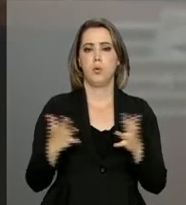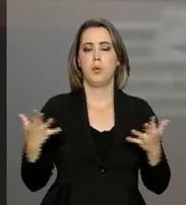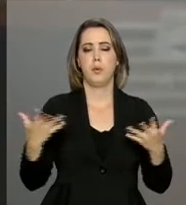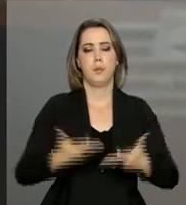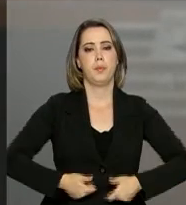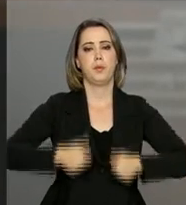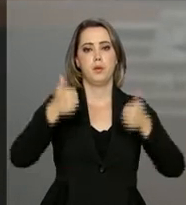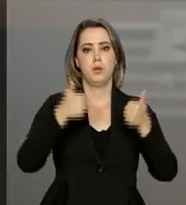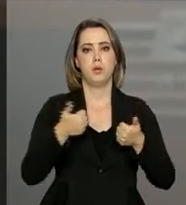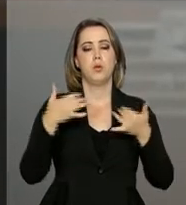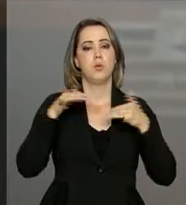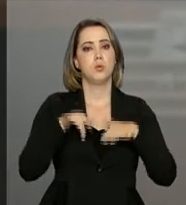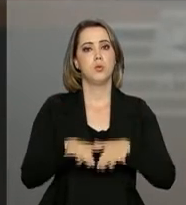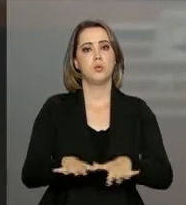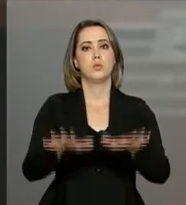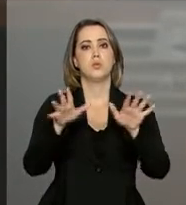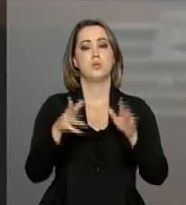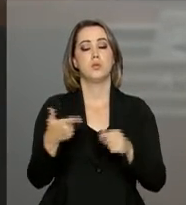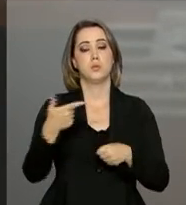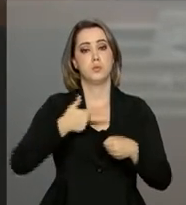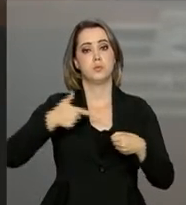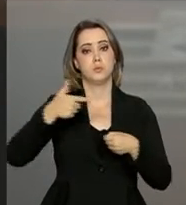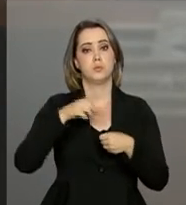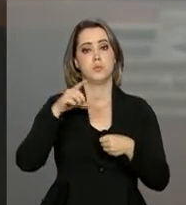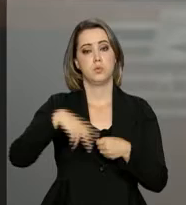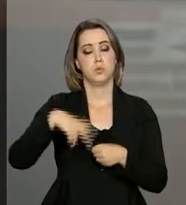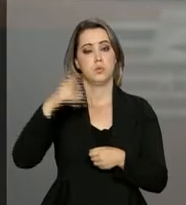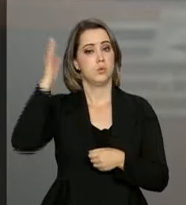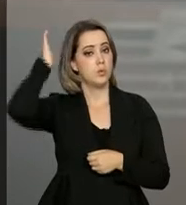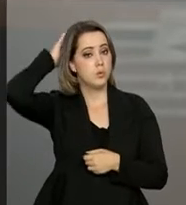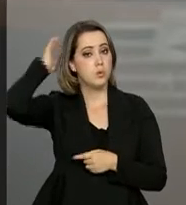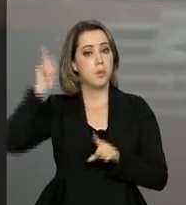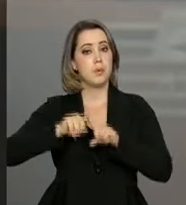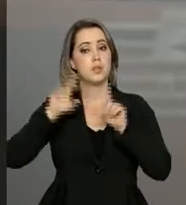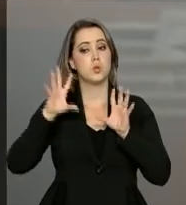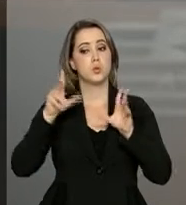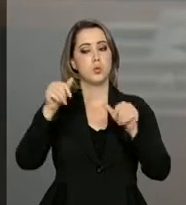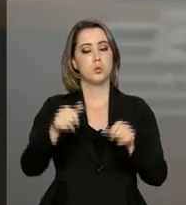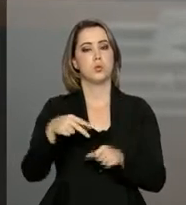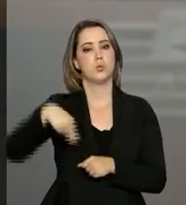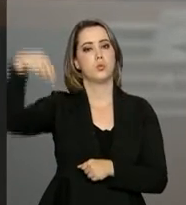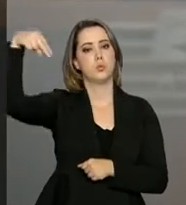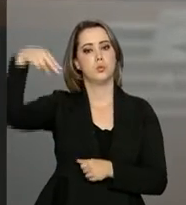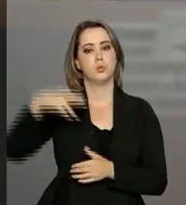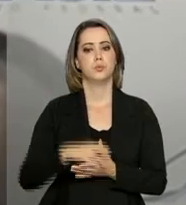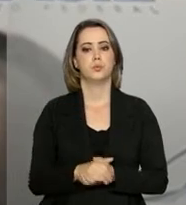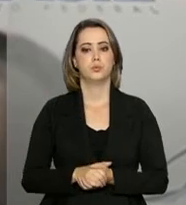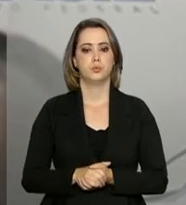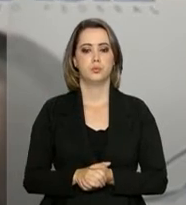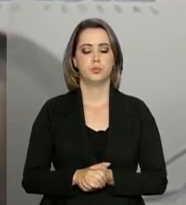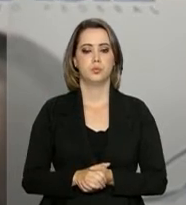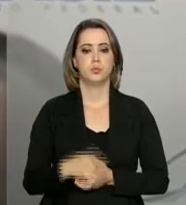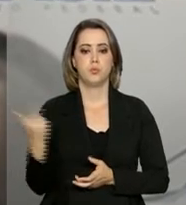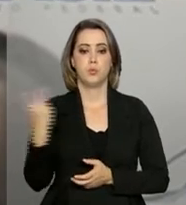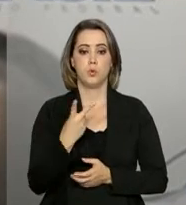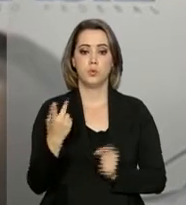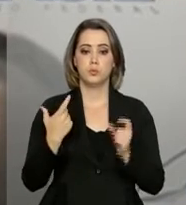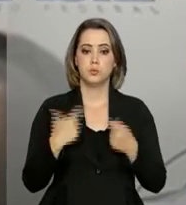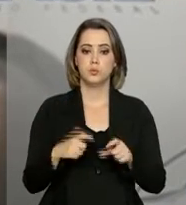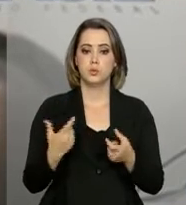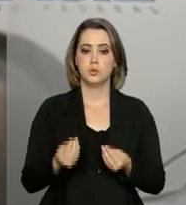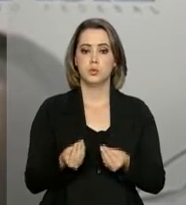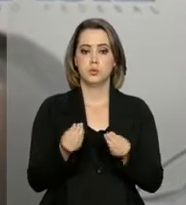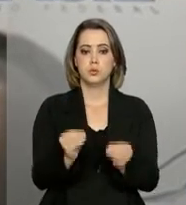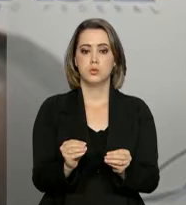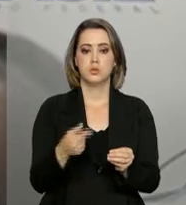ea distribuição de combustíveis não só no estado do pará mas em toda a região norte do país esses dois terminais eles não dão